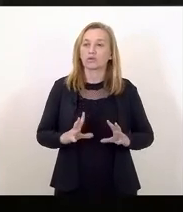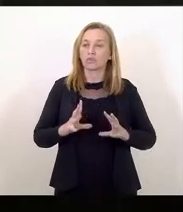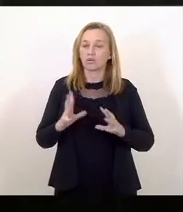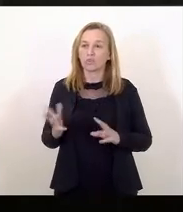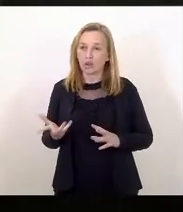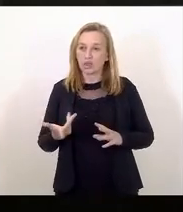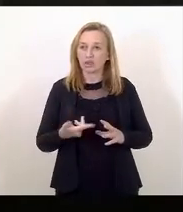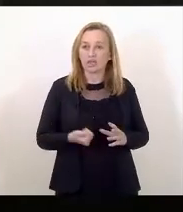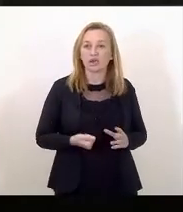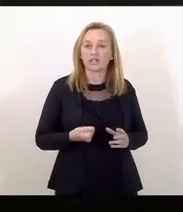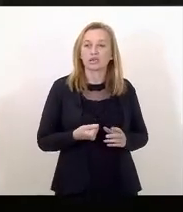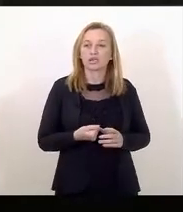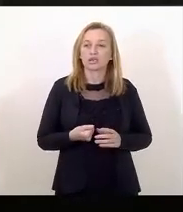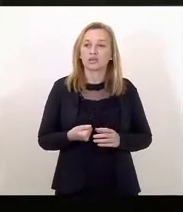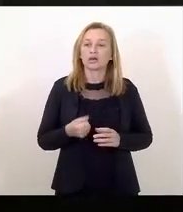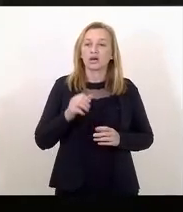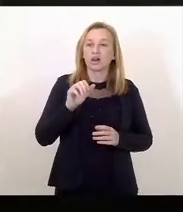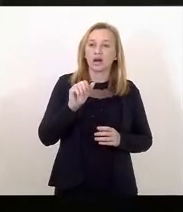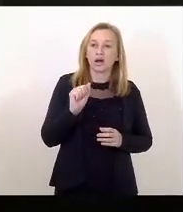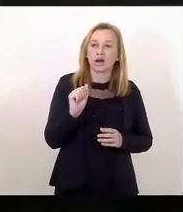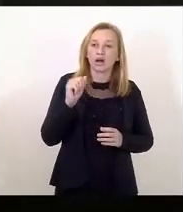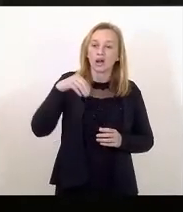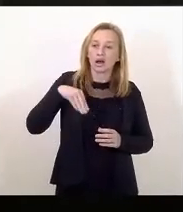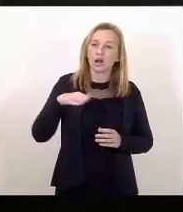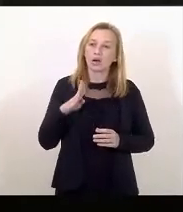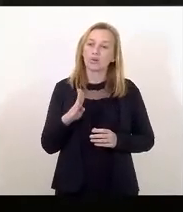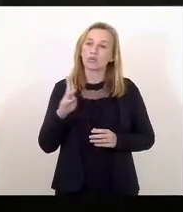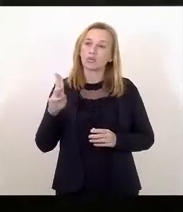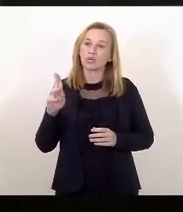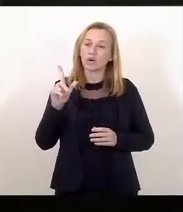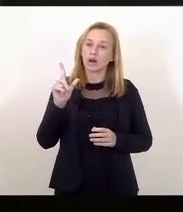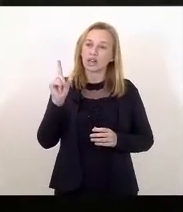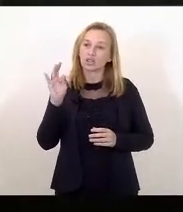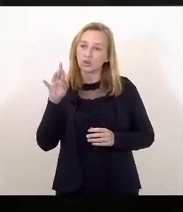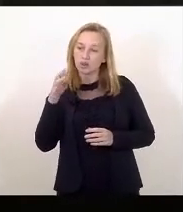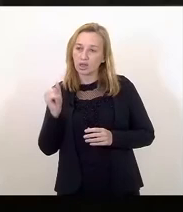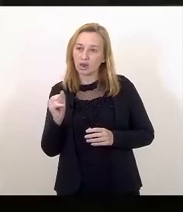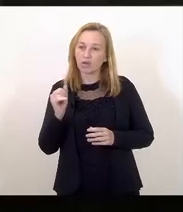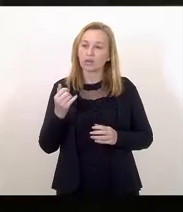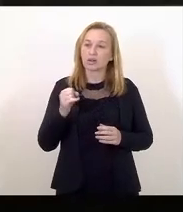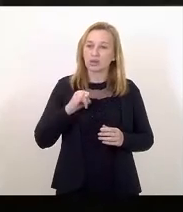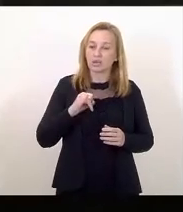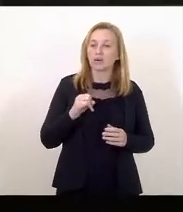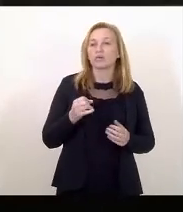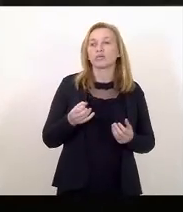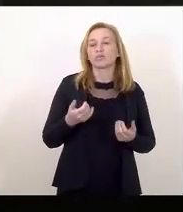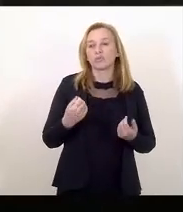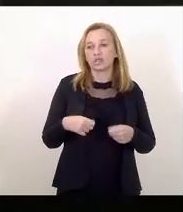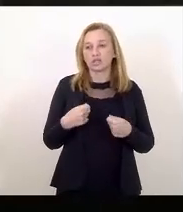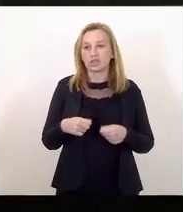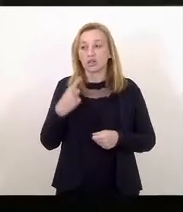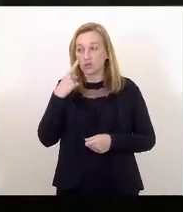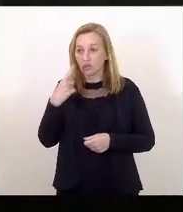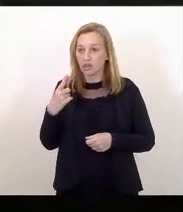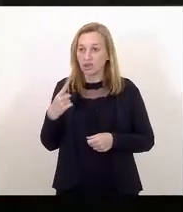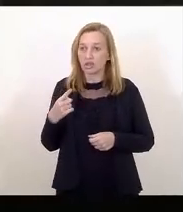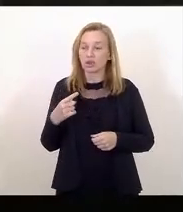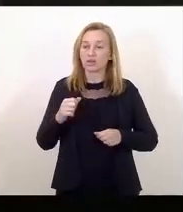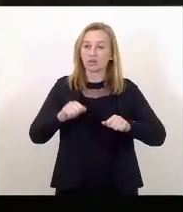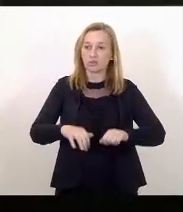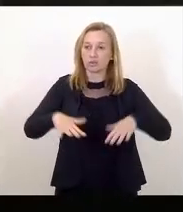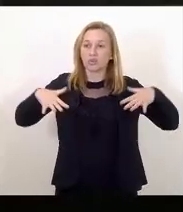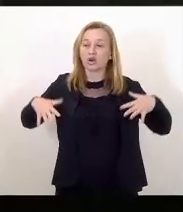atendimento ambulatorial, sempre que necessário, e não podemos esquecer, estou vendo aqui em plenário comigo, dois